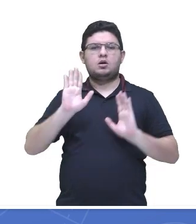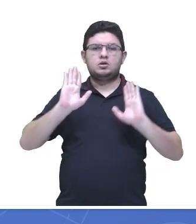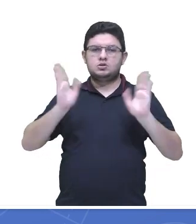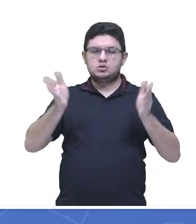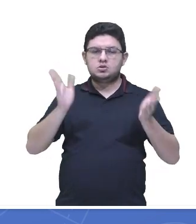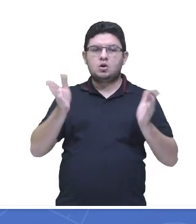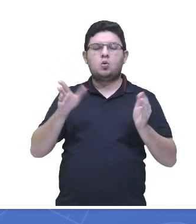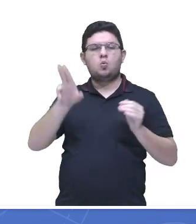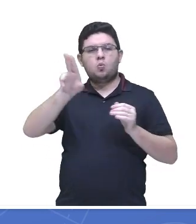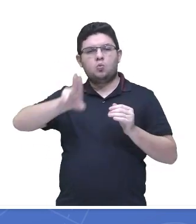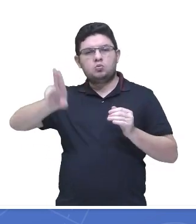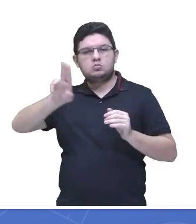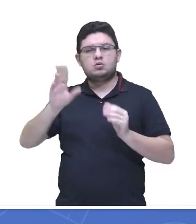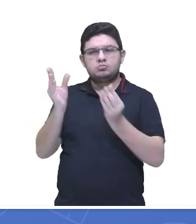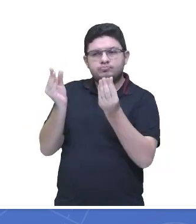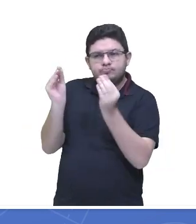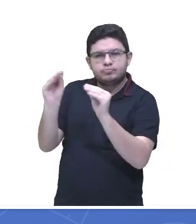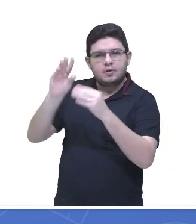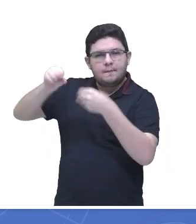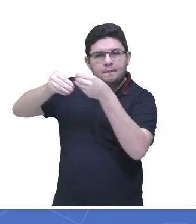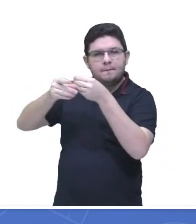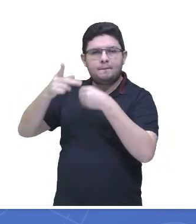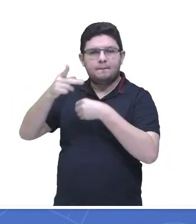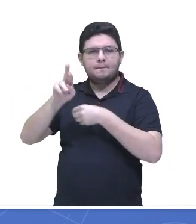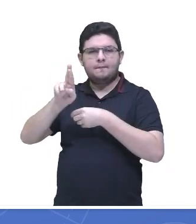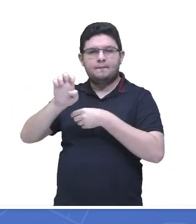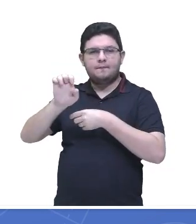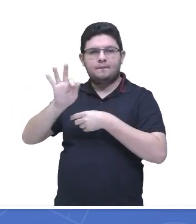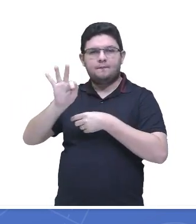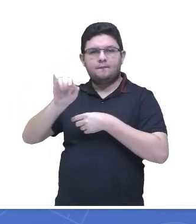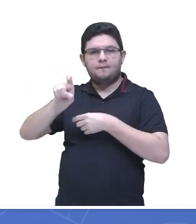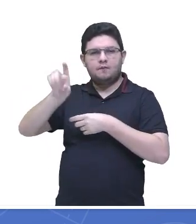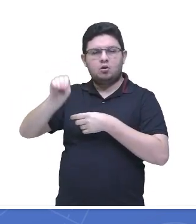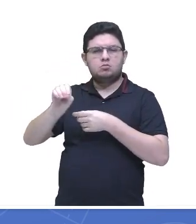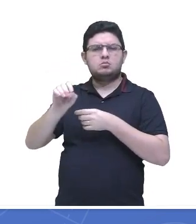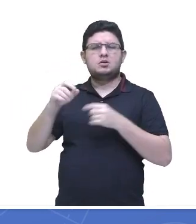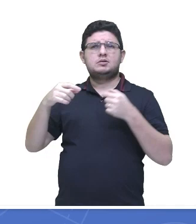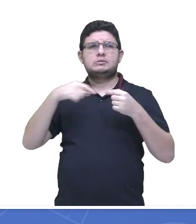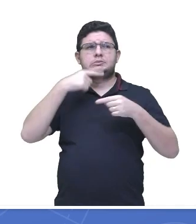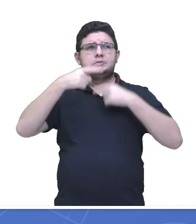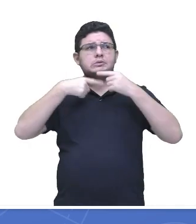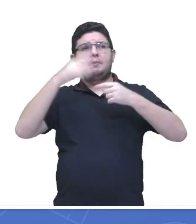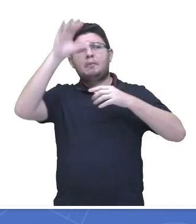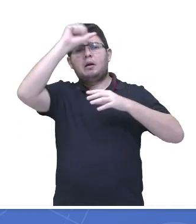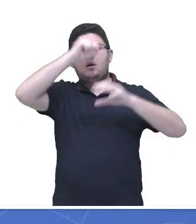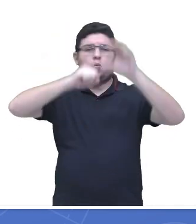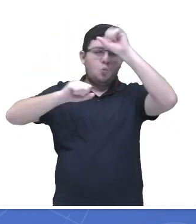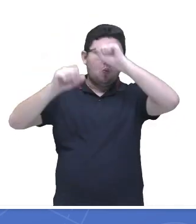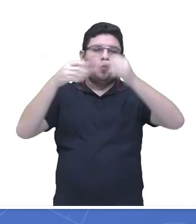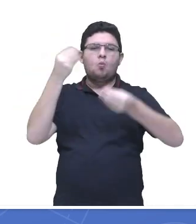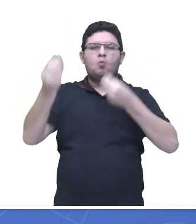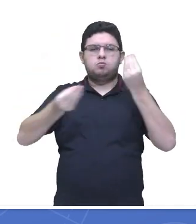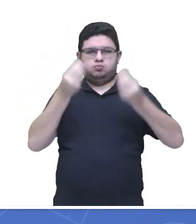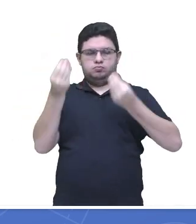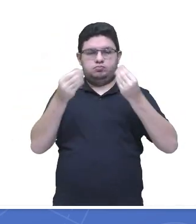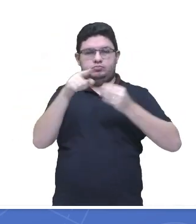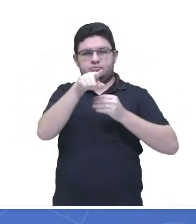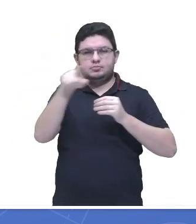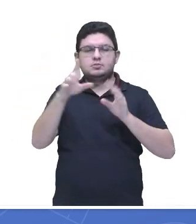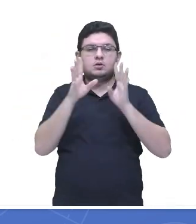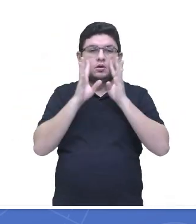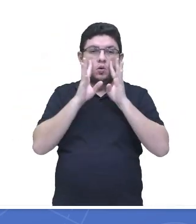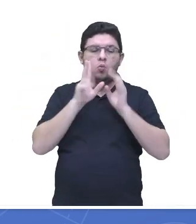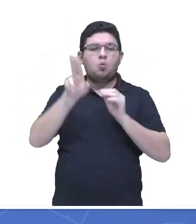uso de prefixos. E como é que eu vou aprender isso, professora? Como é que eu vou aprender? Prestem atenção no uso